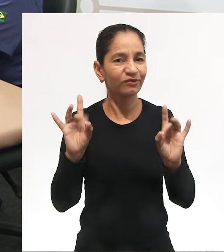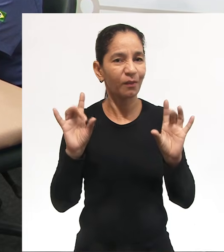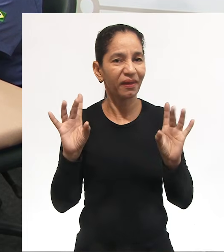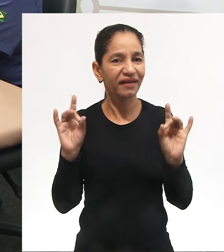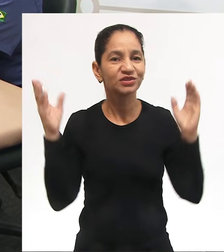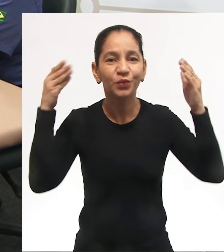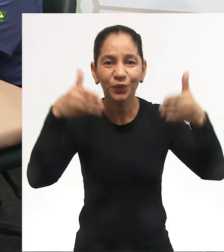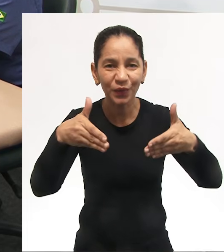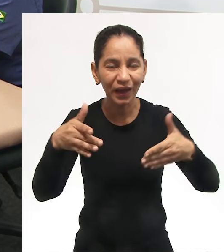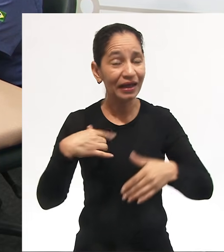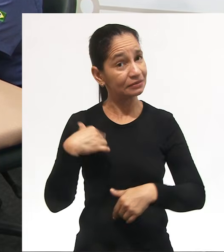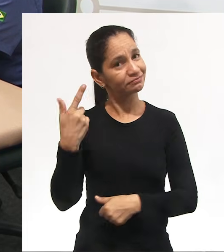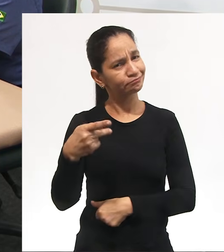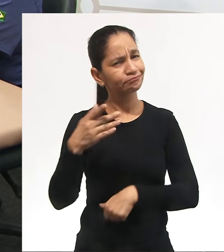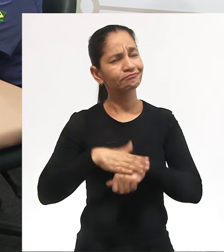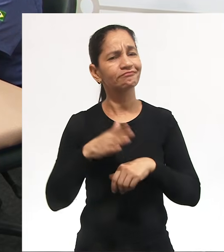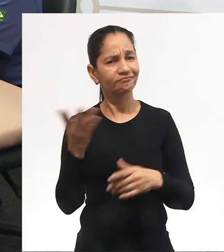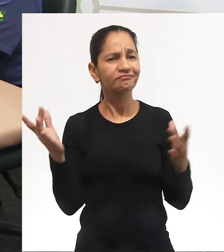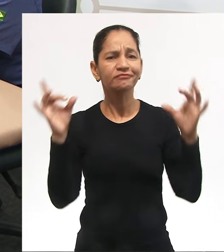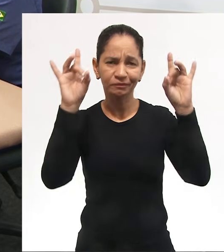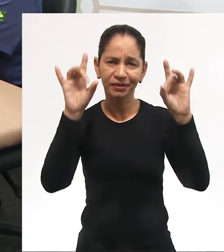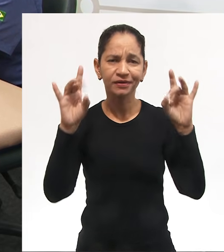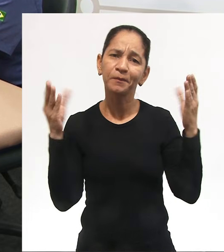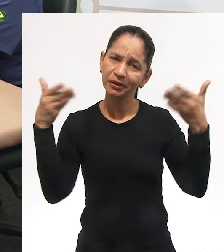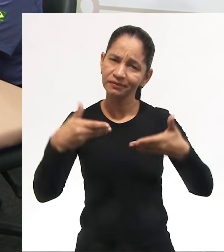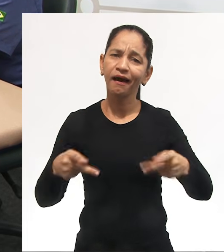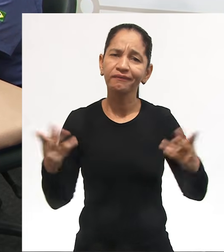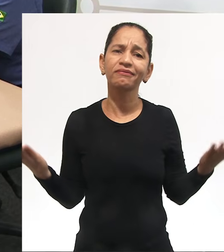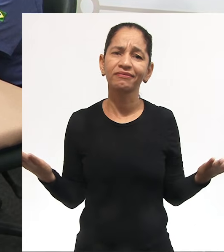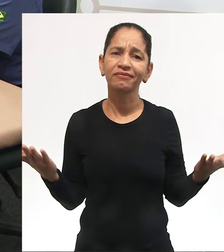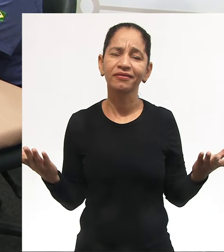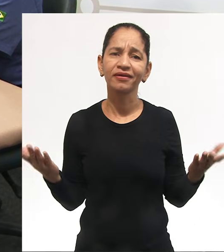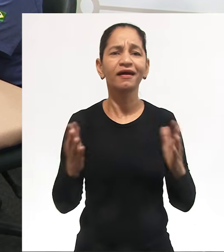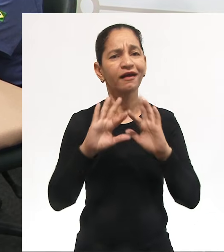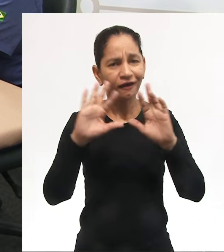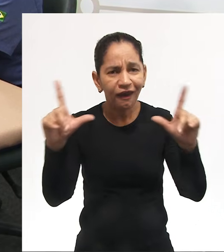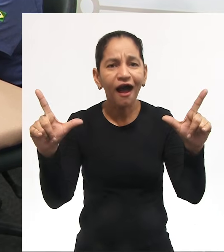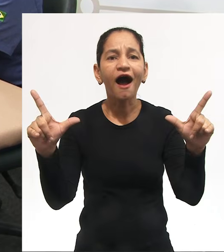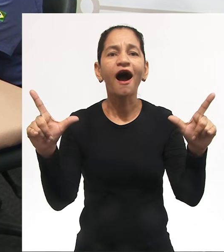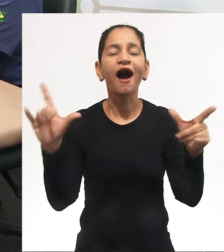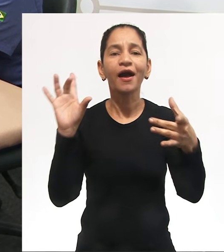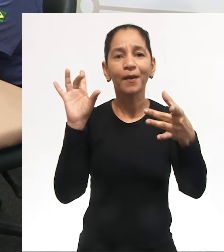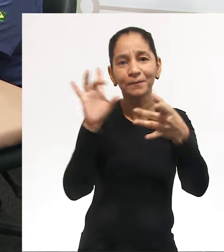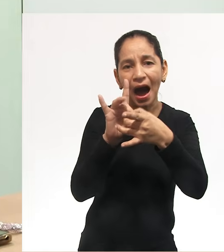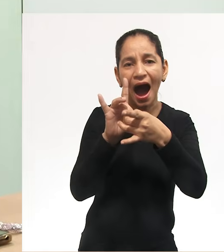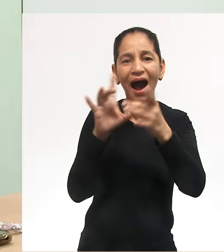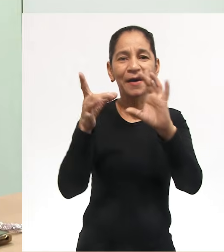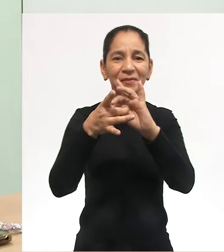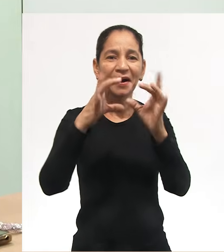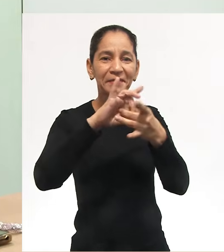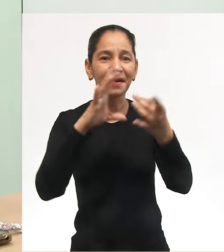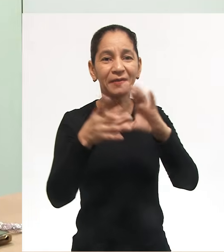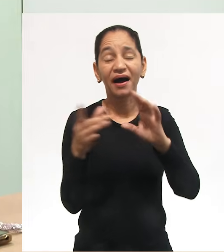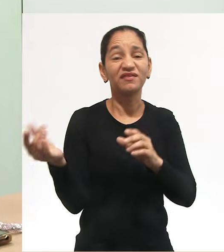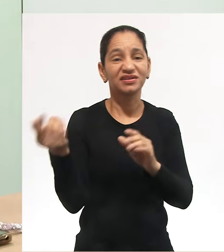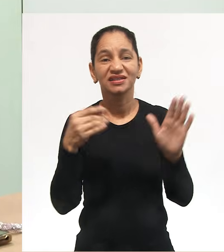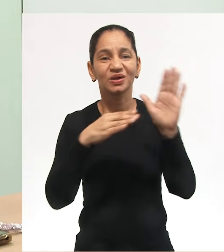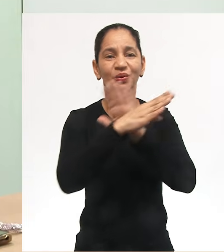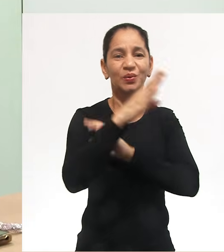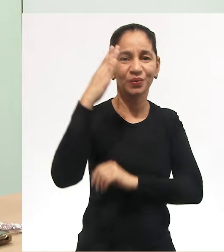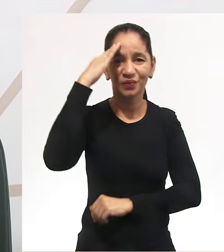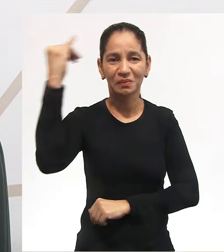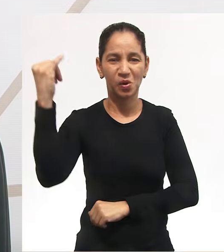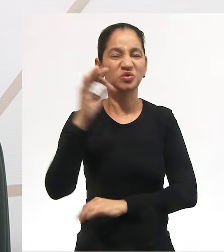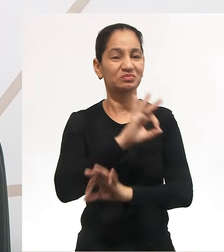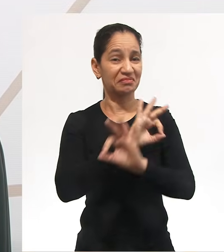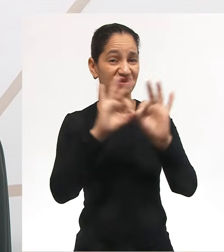exposição Olha na só. Eco, olha, fazer com os nossos alunos, né, daqui. Sim, olha aí, ó, muito Já tô aqui, bom. já estamos fazendo novas Pode conexões ter aqui. certeza que vai